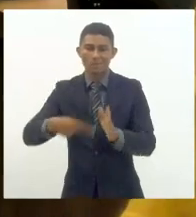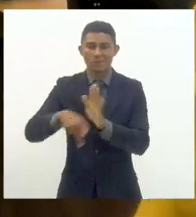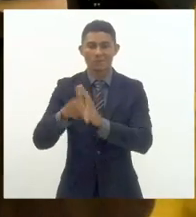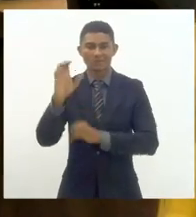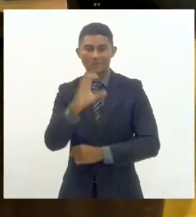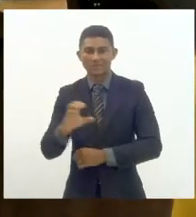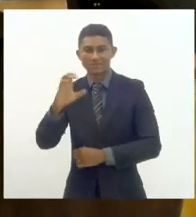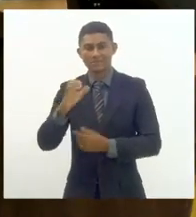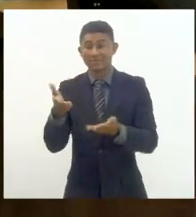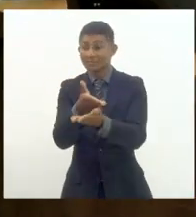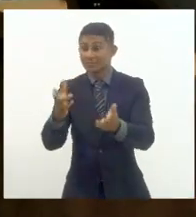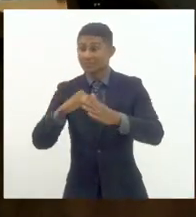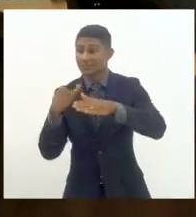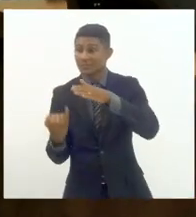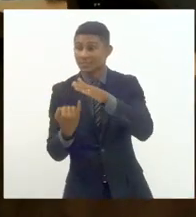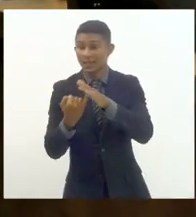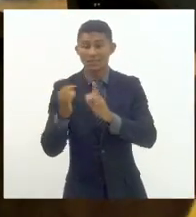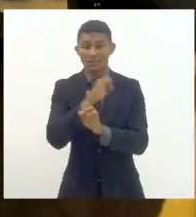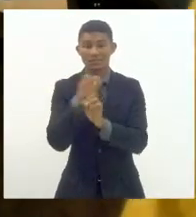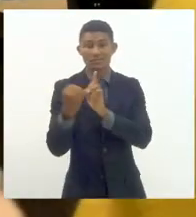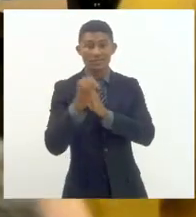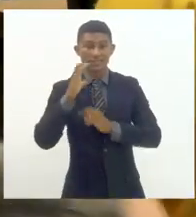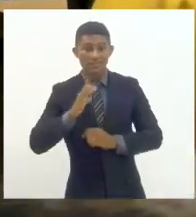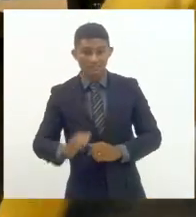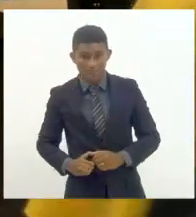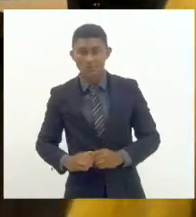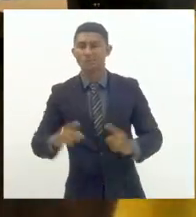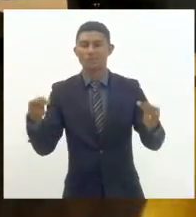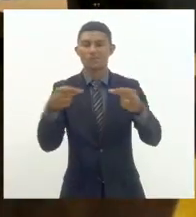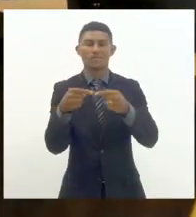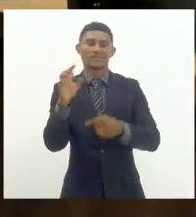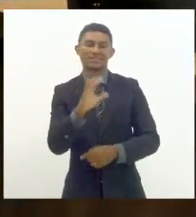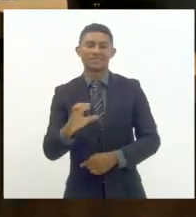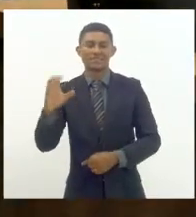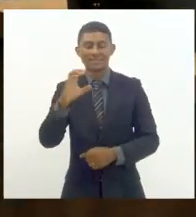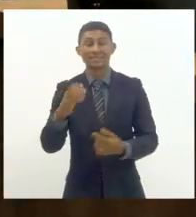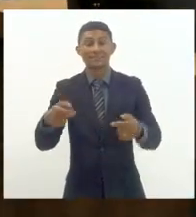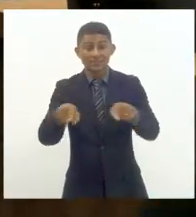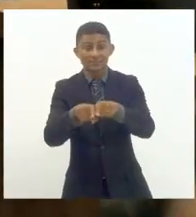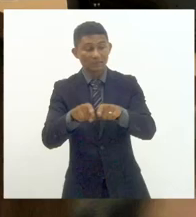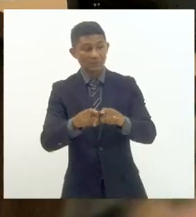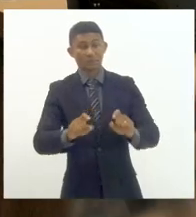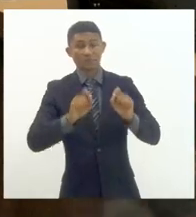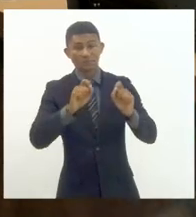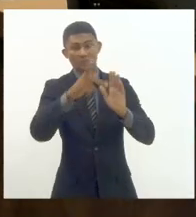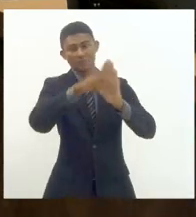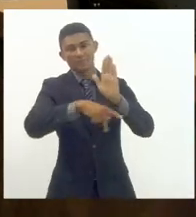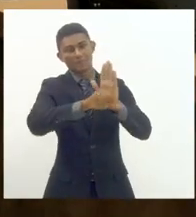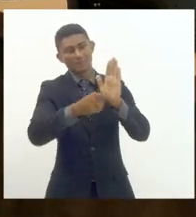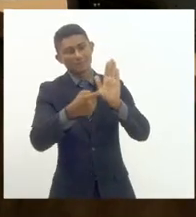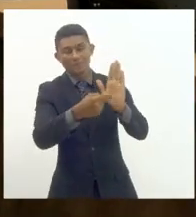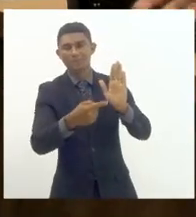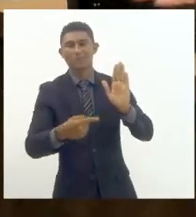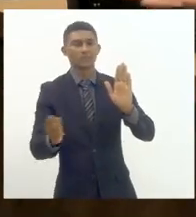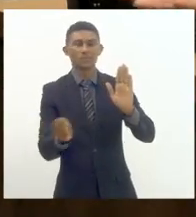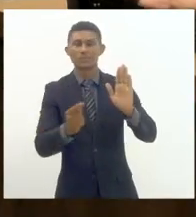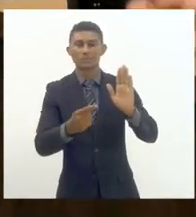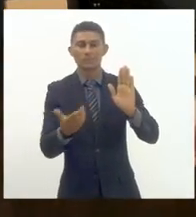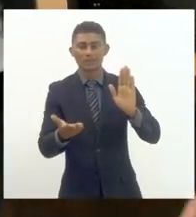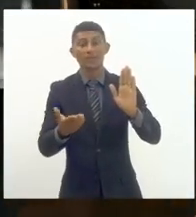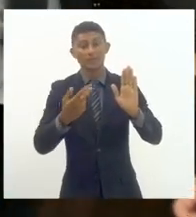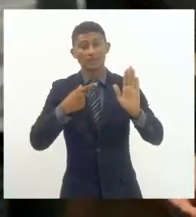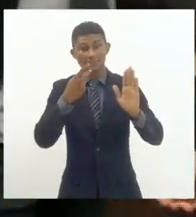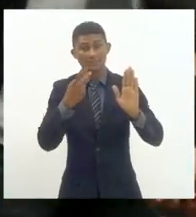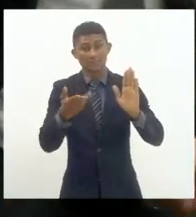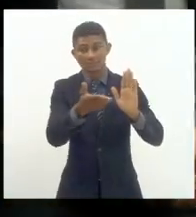entidades da sociedade civil organizada ligadas ao mundo da ciência. E, deputada enfermeira Rejane, esse projeto tem uma particularidade, Mônica, que eu queria